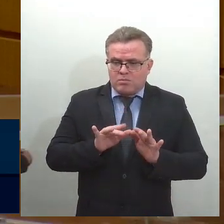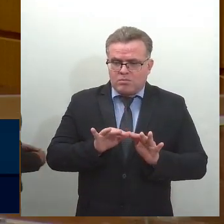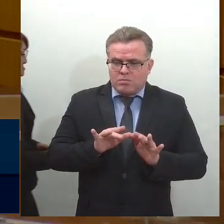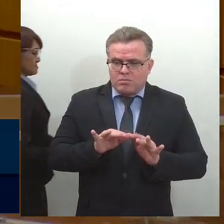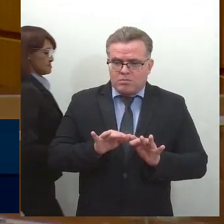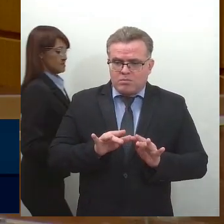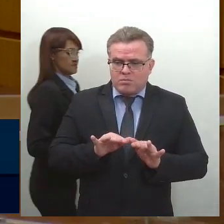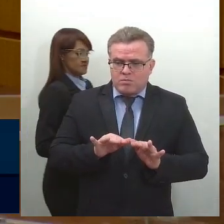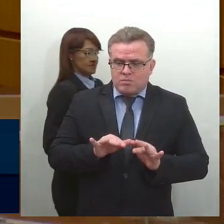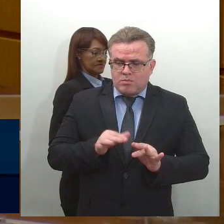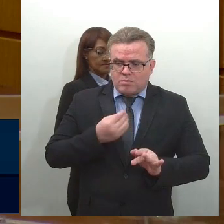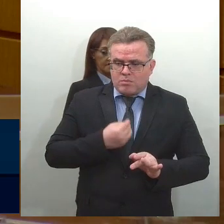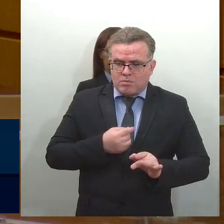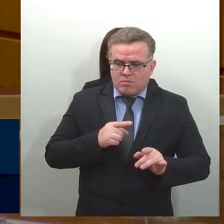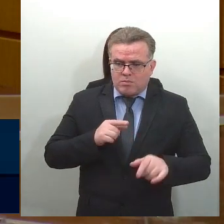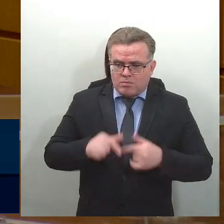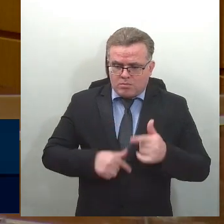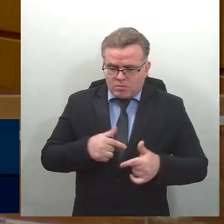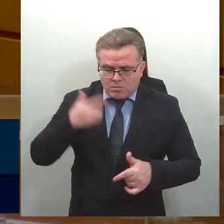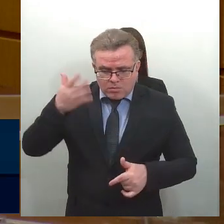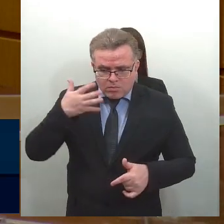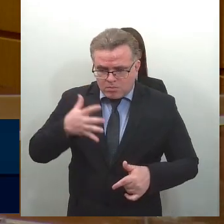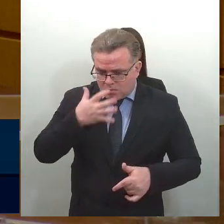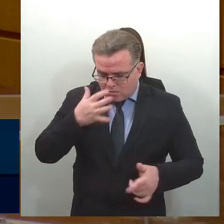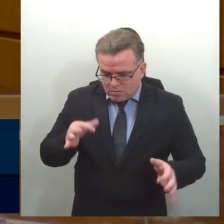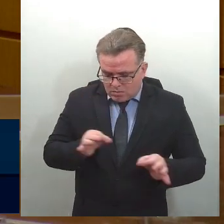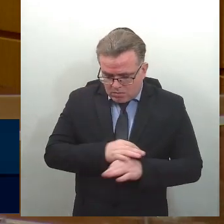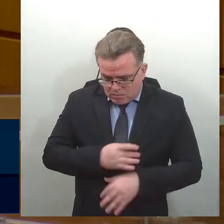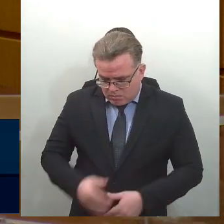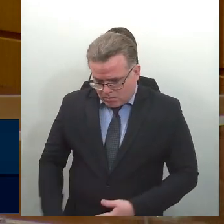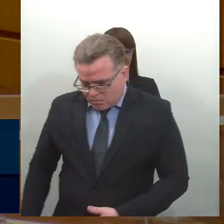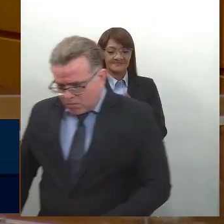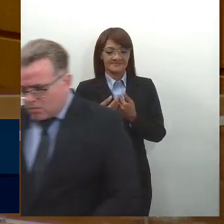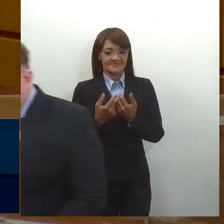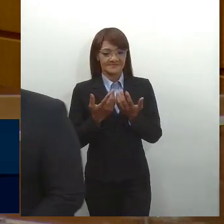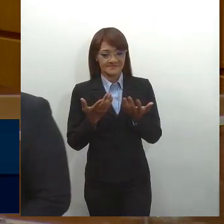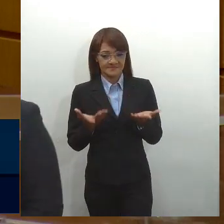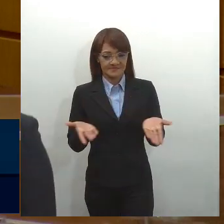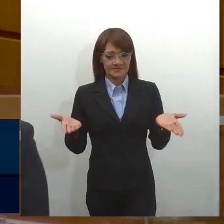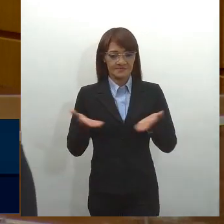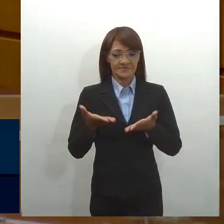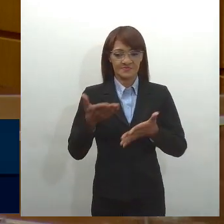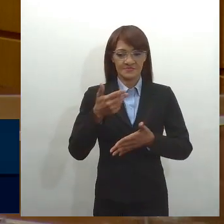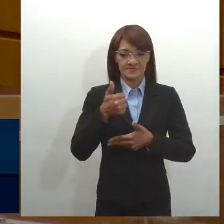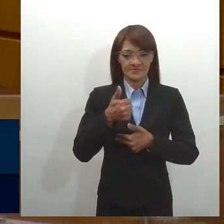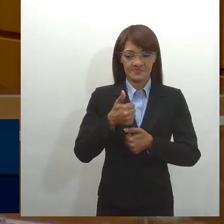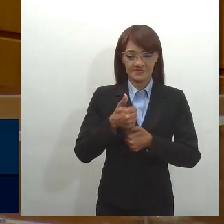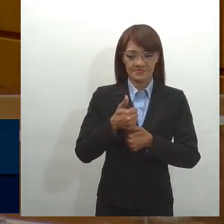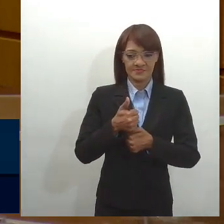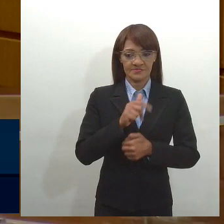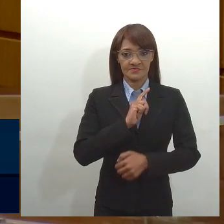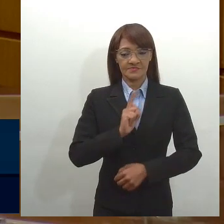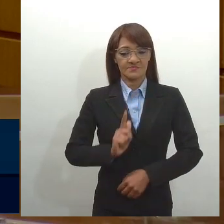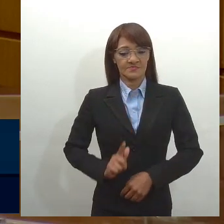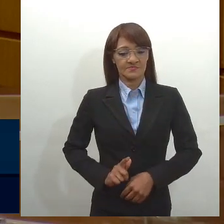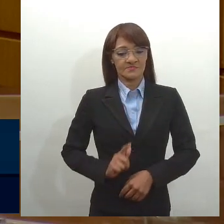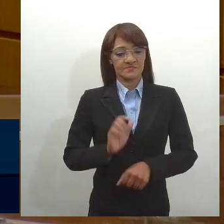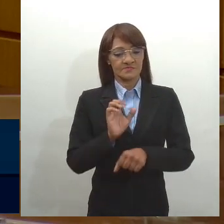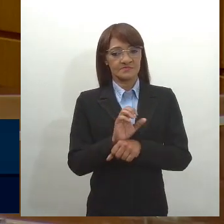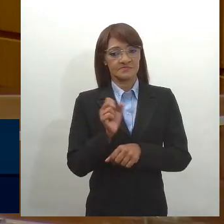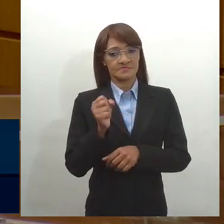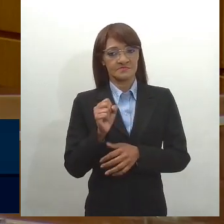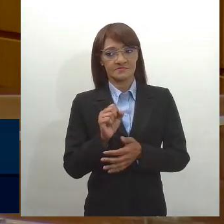está ocupando o cargo de governador do estado de Sergipe. Ainda quero